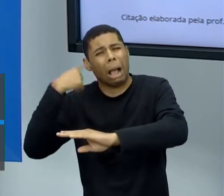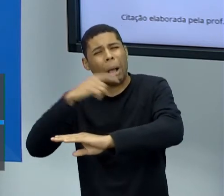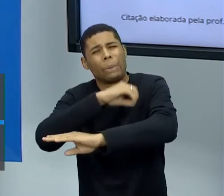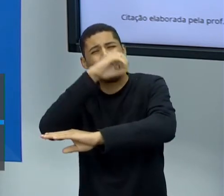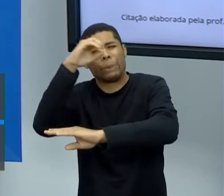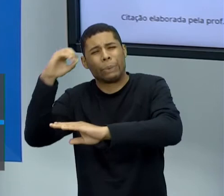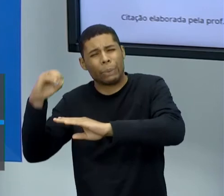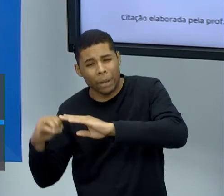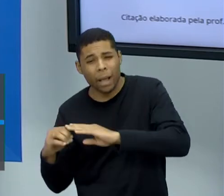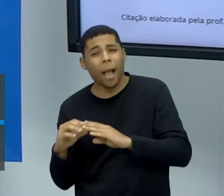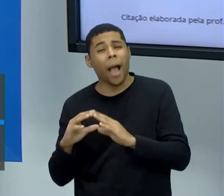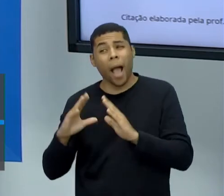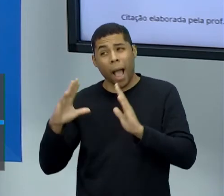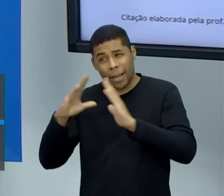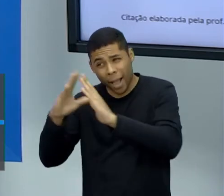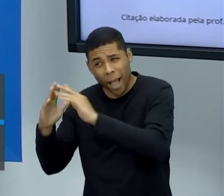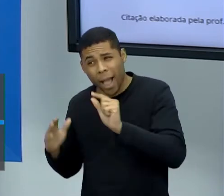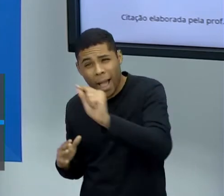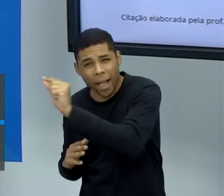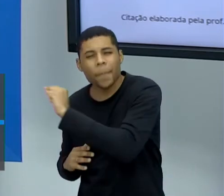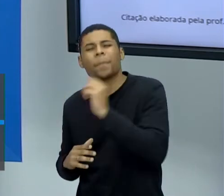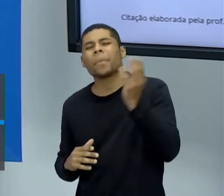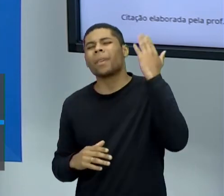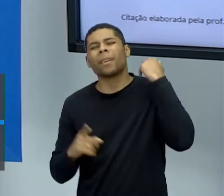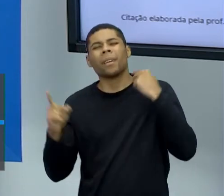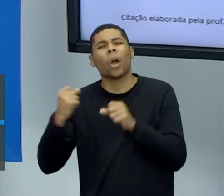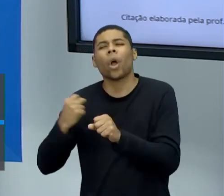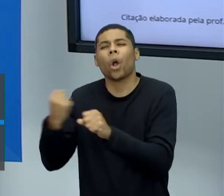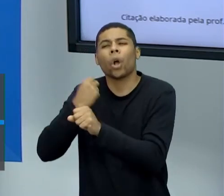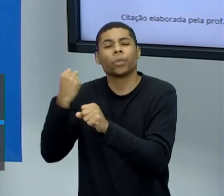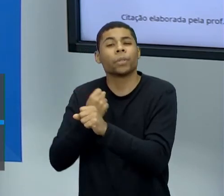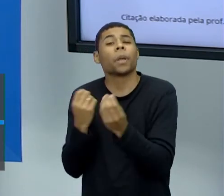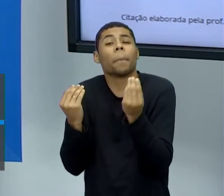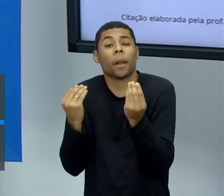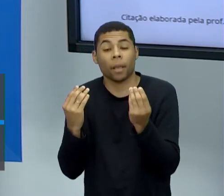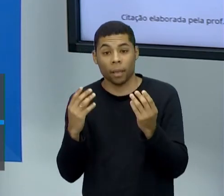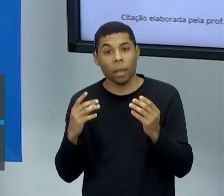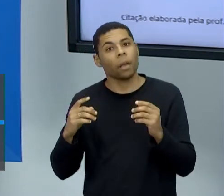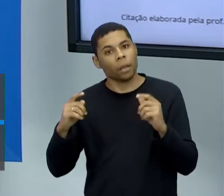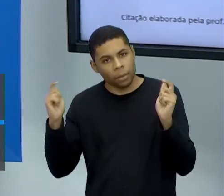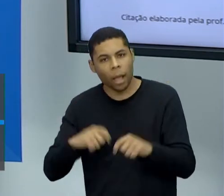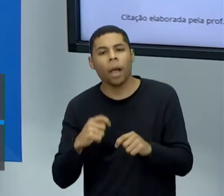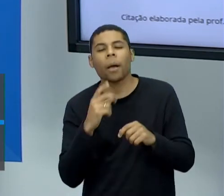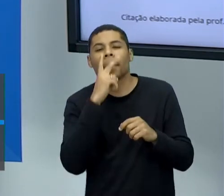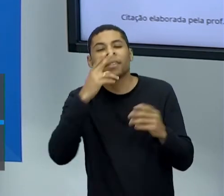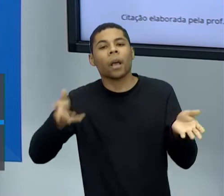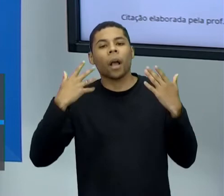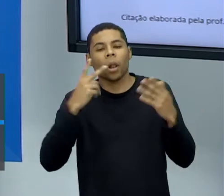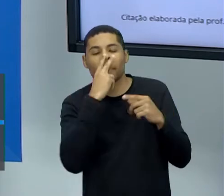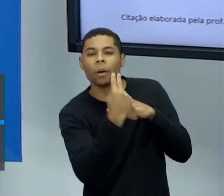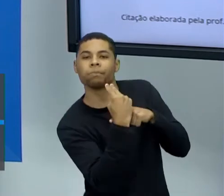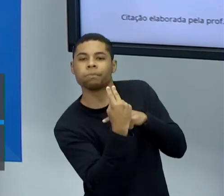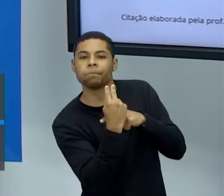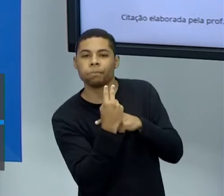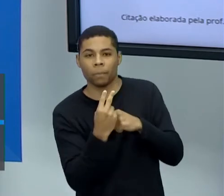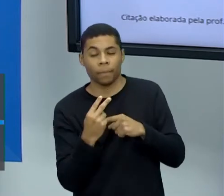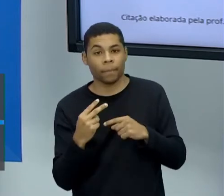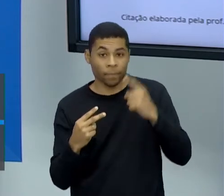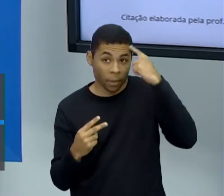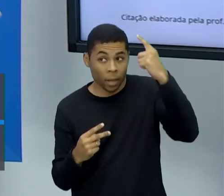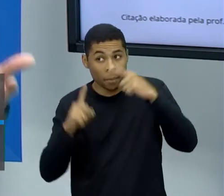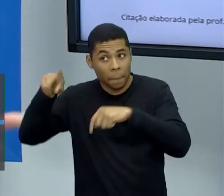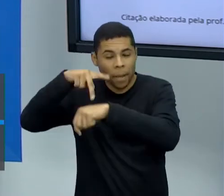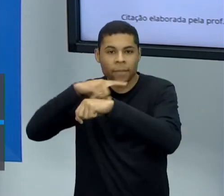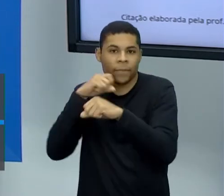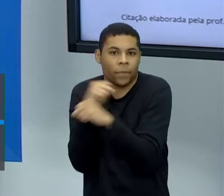em casas que foram construídas para reter o calor. Lembrando que esses países são muito frios durante o inverno.